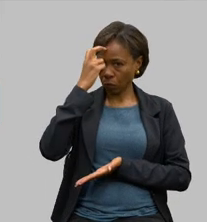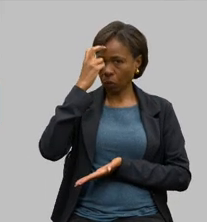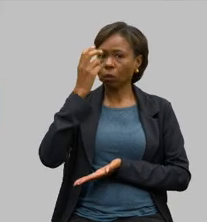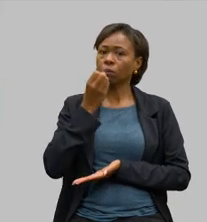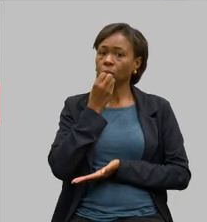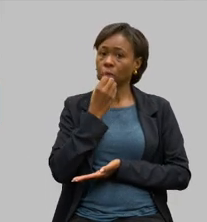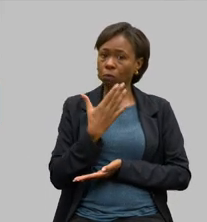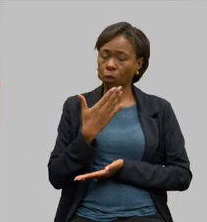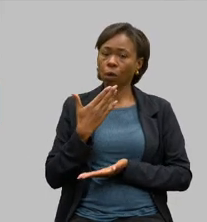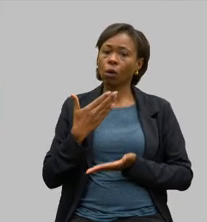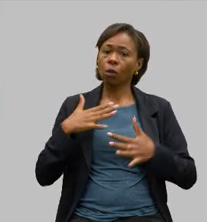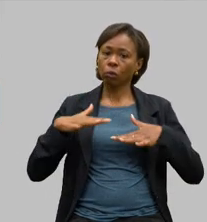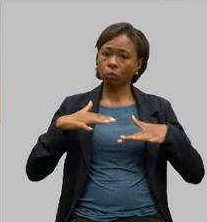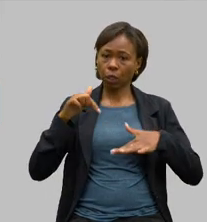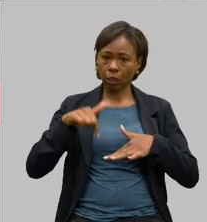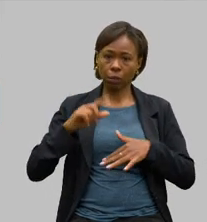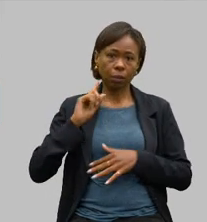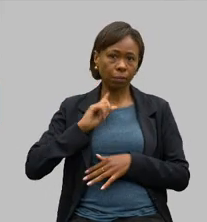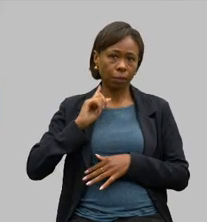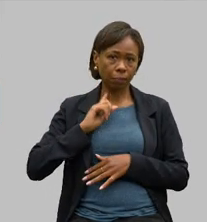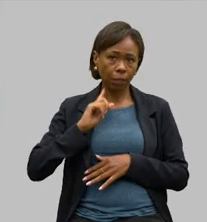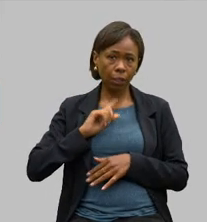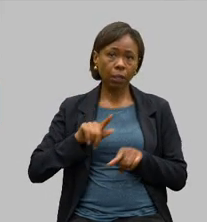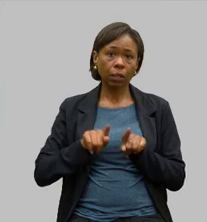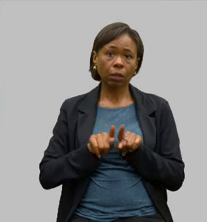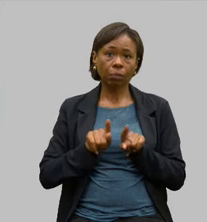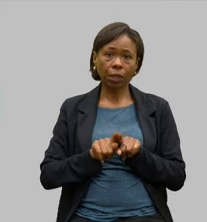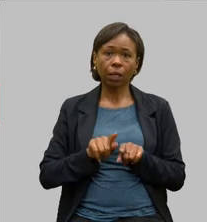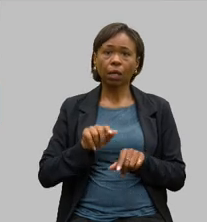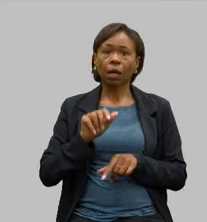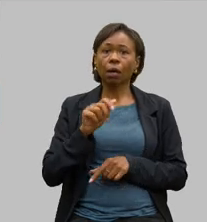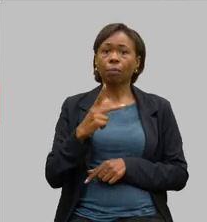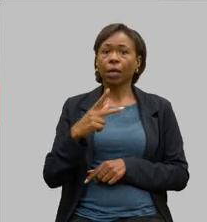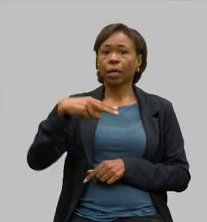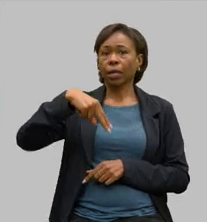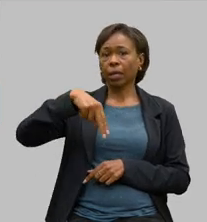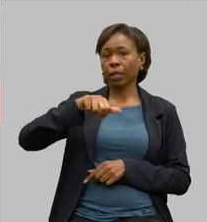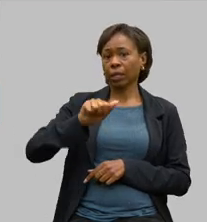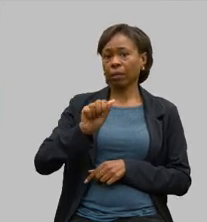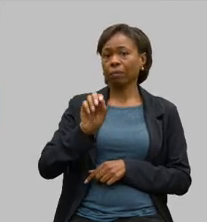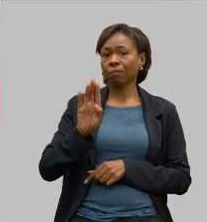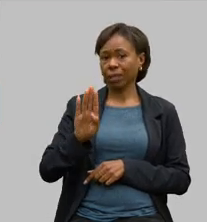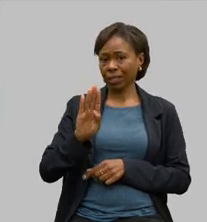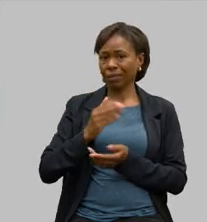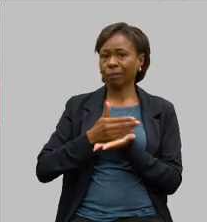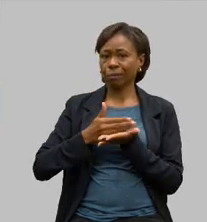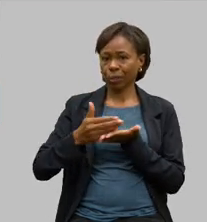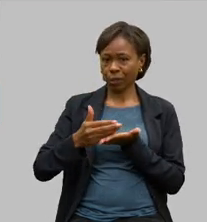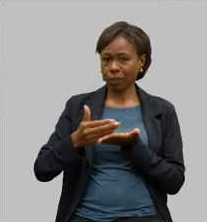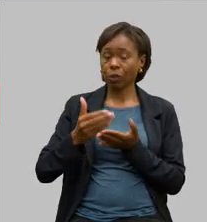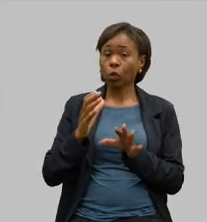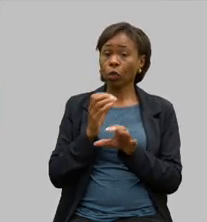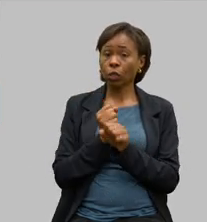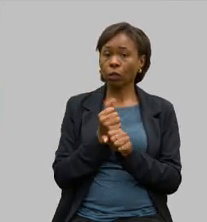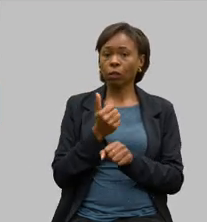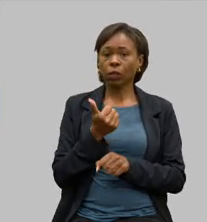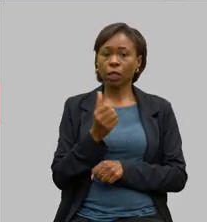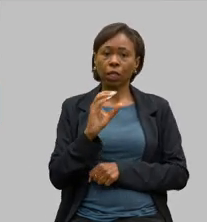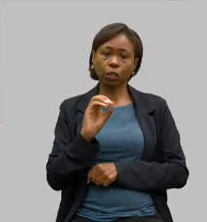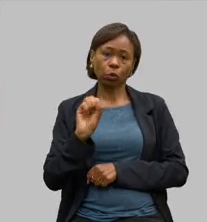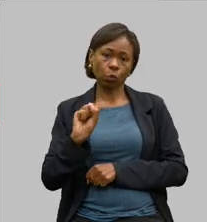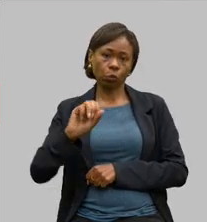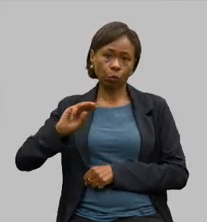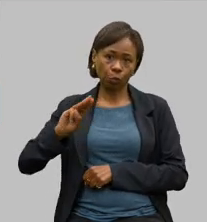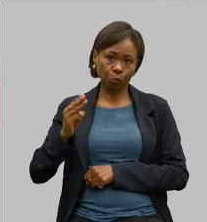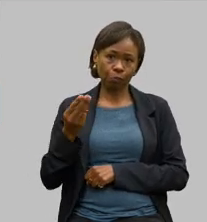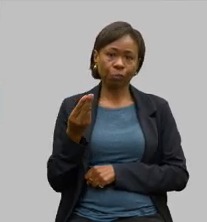Gerais a política nacional od de Blanc nós Já começamos são 108 milhões e aí vai ser descentralizado então o problema que nós tínhamos